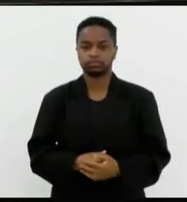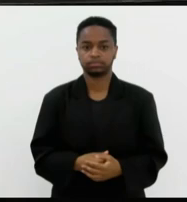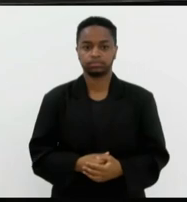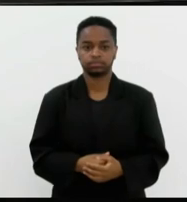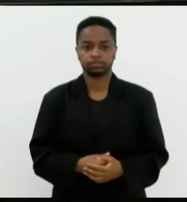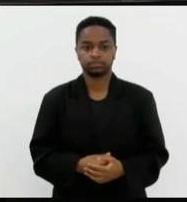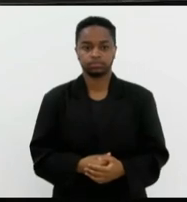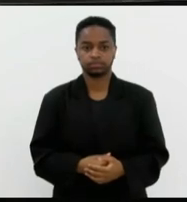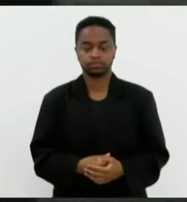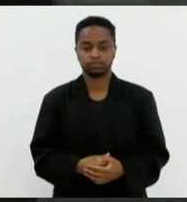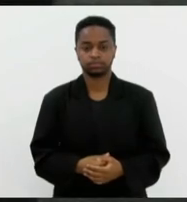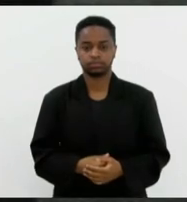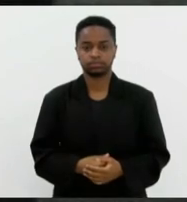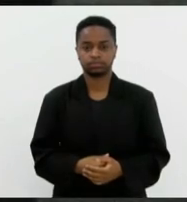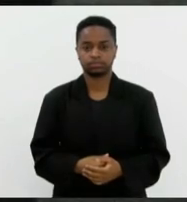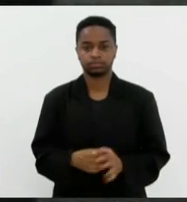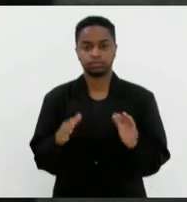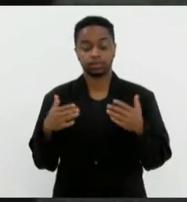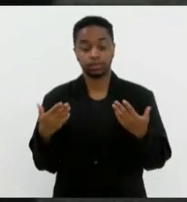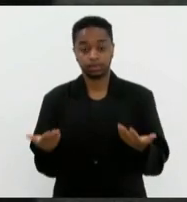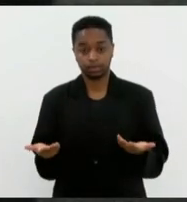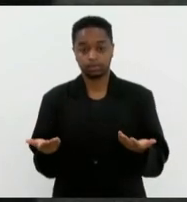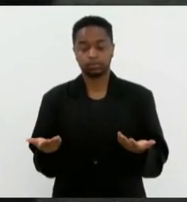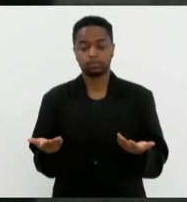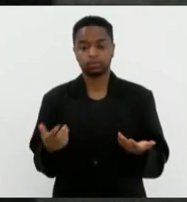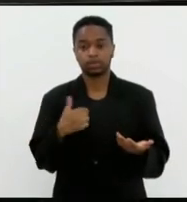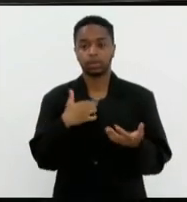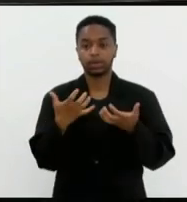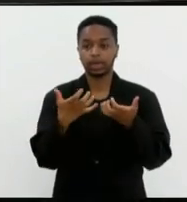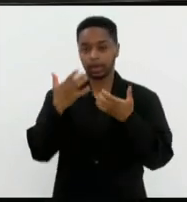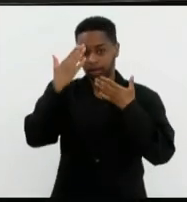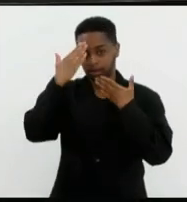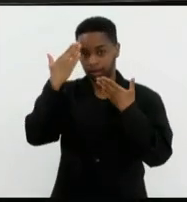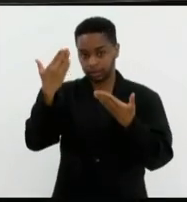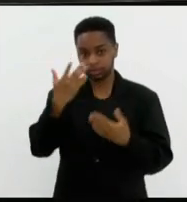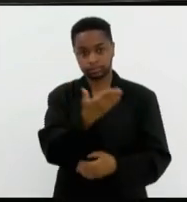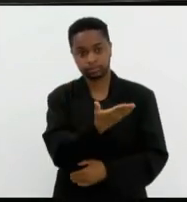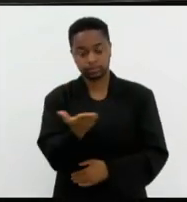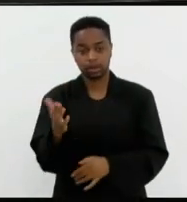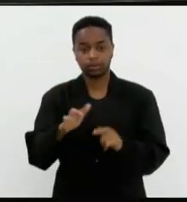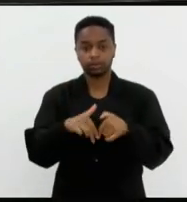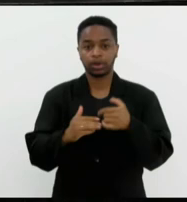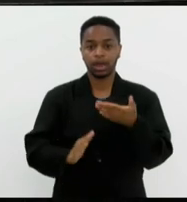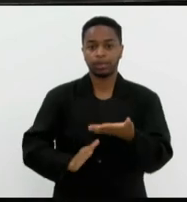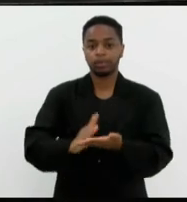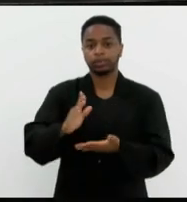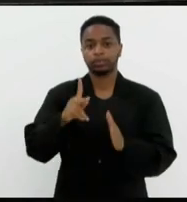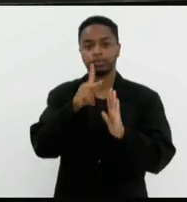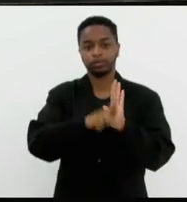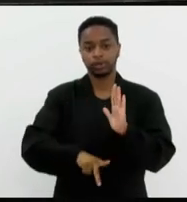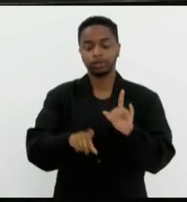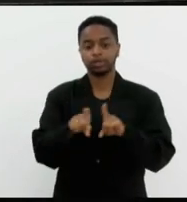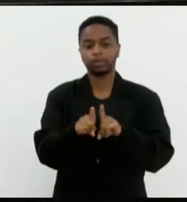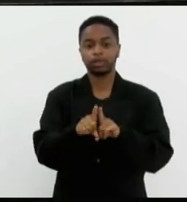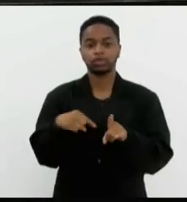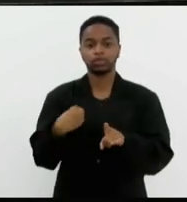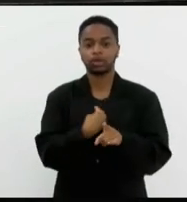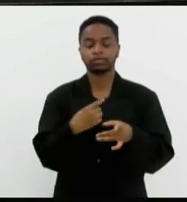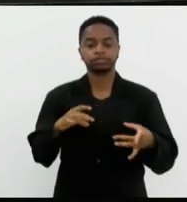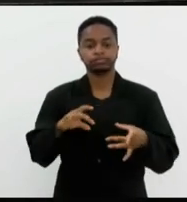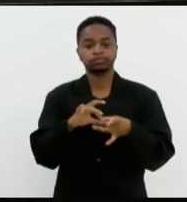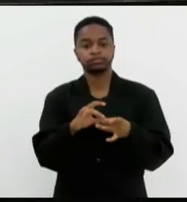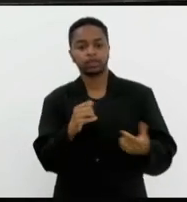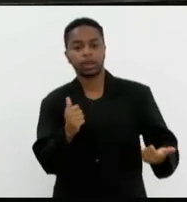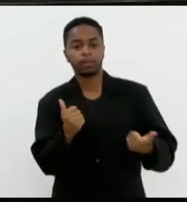filho, Neilton. Então, quero agradecer aos pares pela aprovação do projeto. Estaremos somando, dando